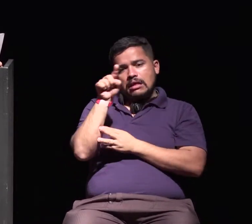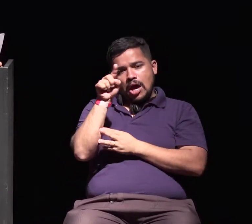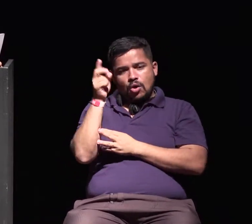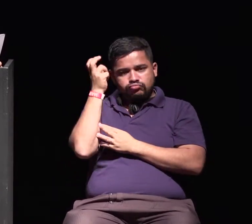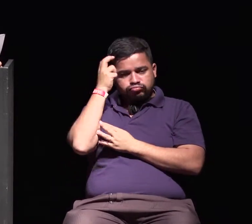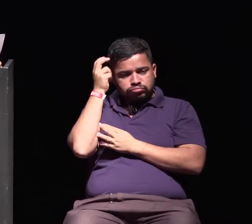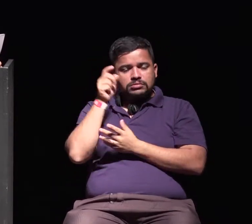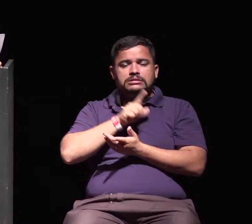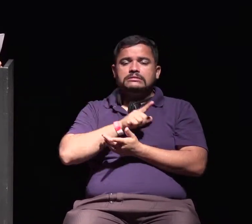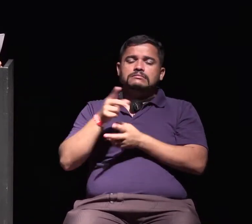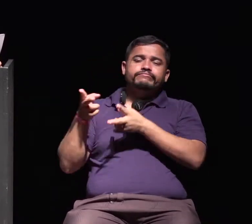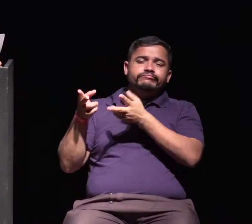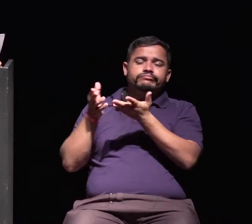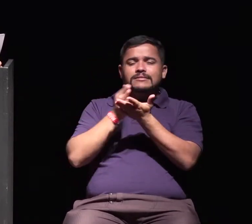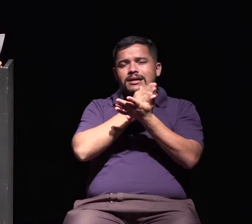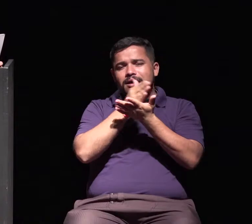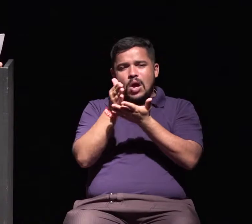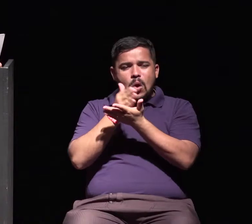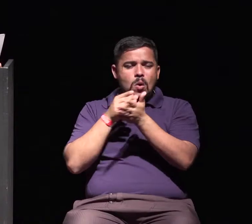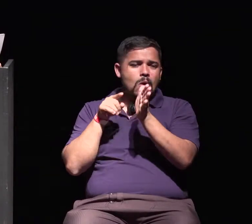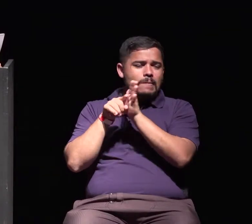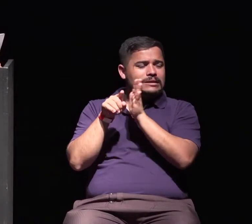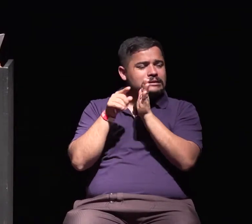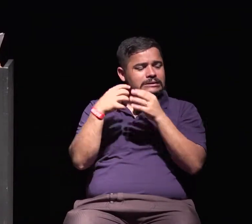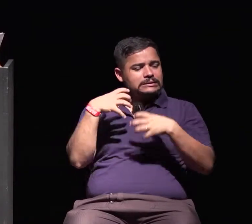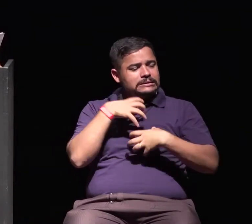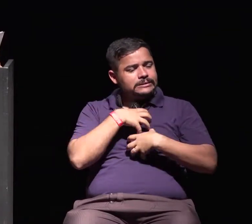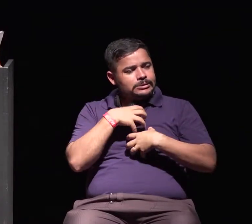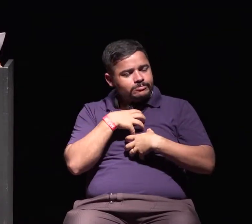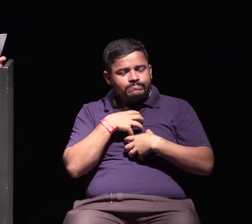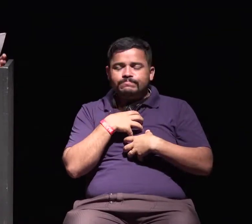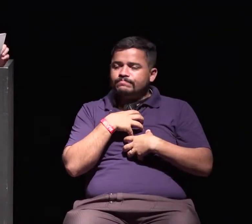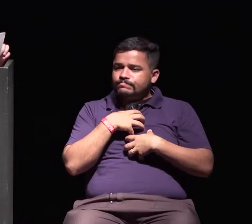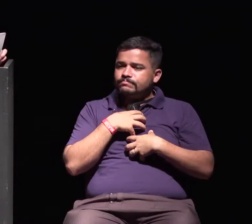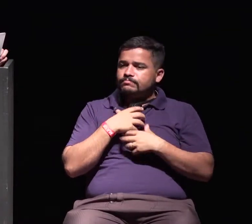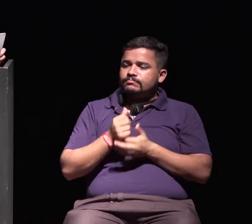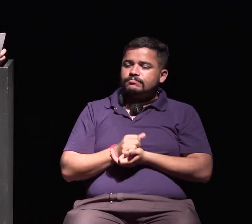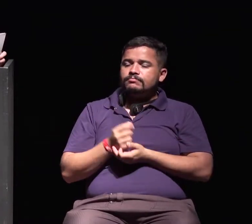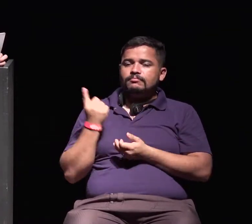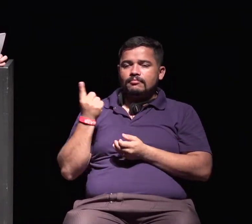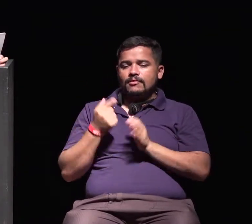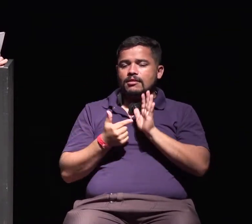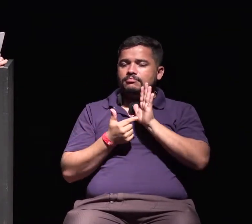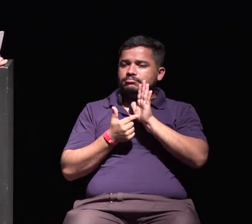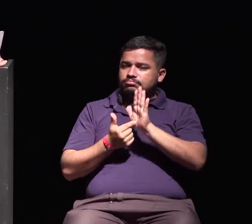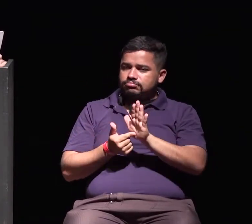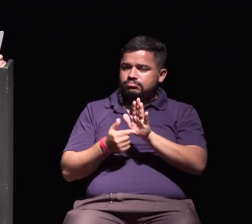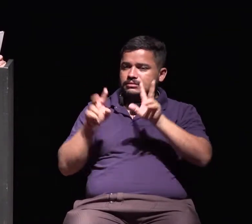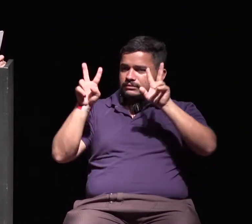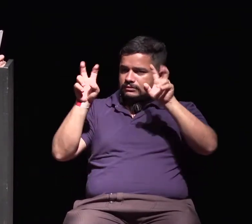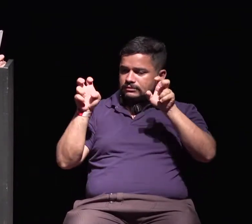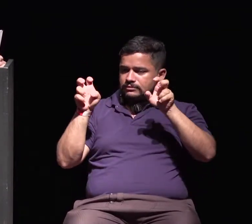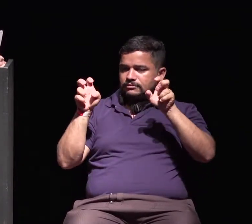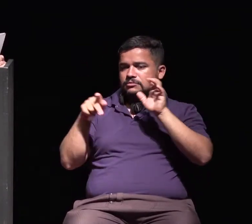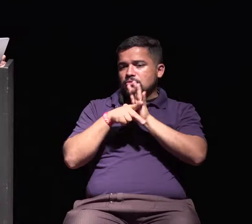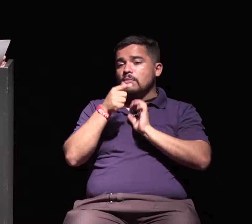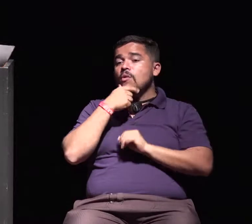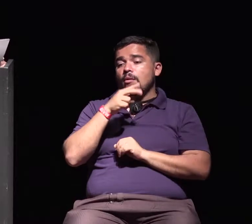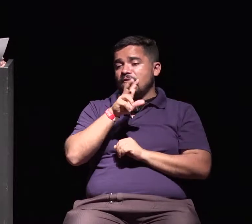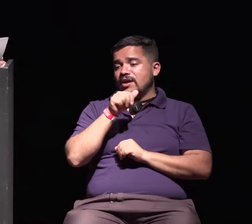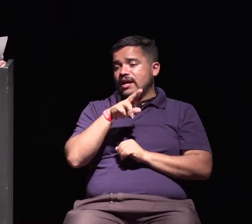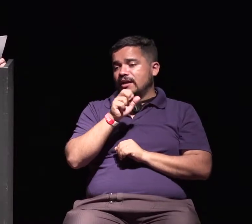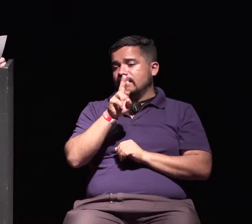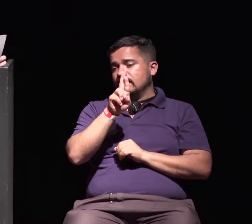deparou com algumas questões que viriam a ser seu motor de trabalho. E aqui eu vou abrir aspas para citar uma fala do próprio